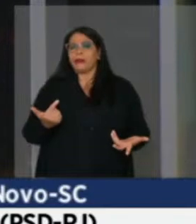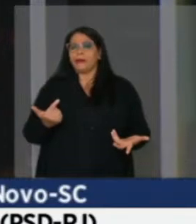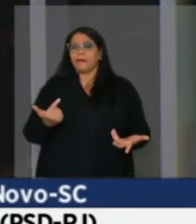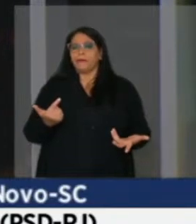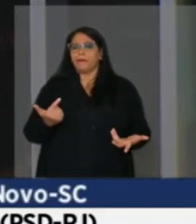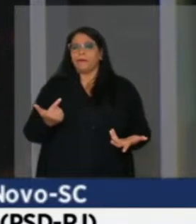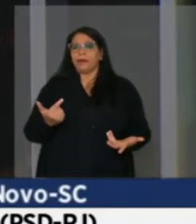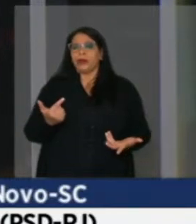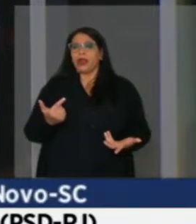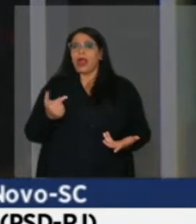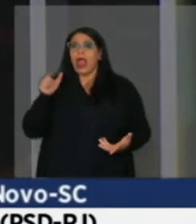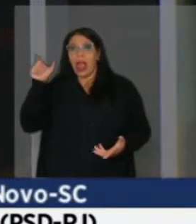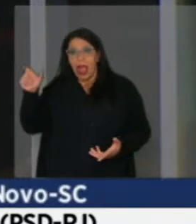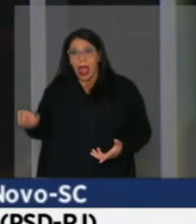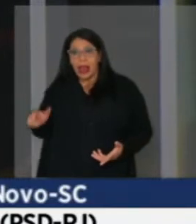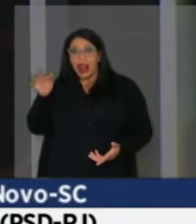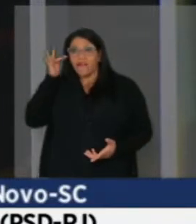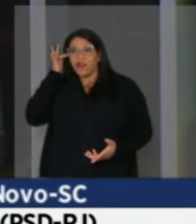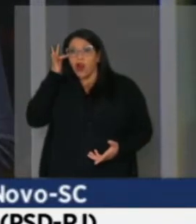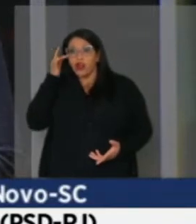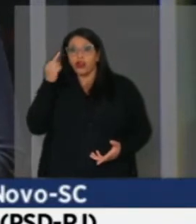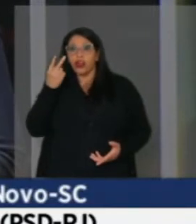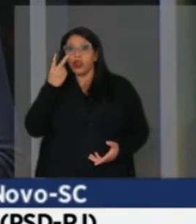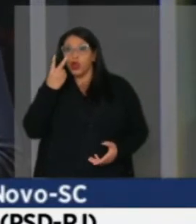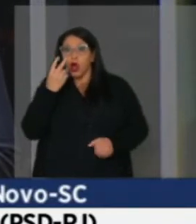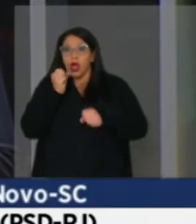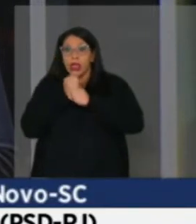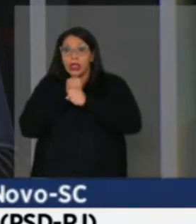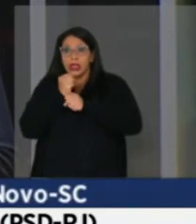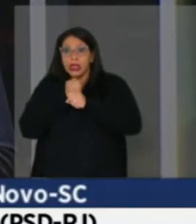ter sido, durante 2 anos,